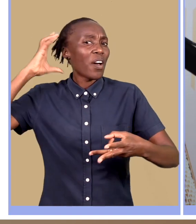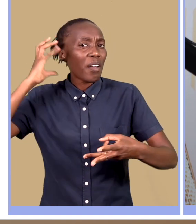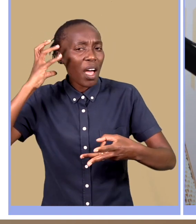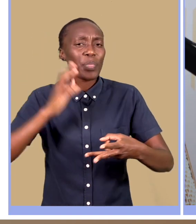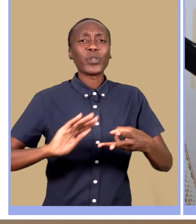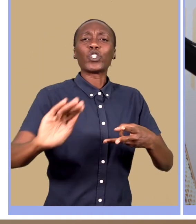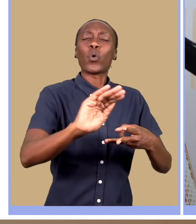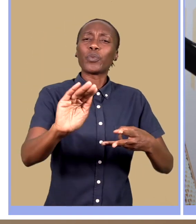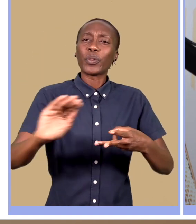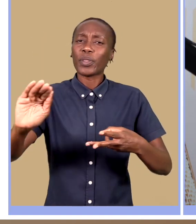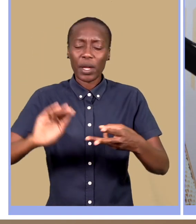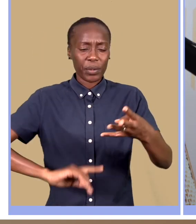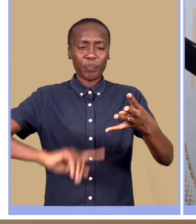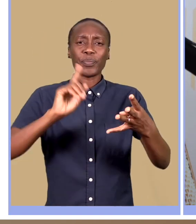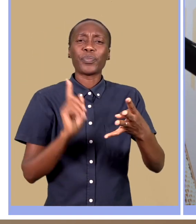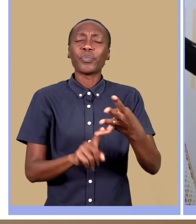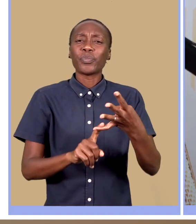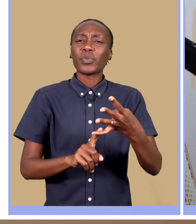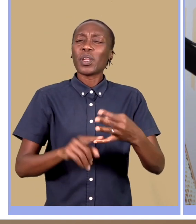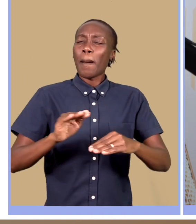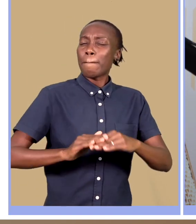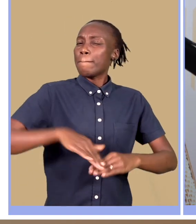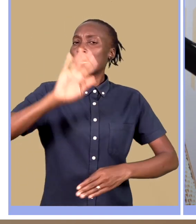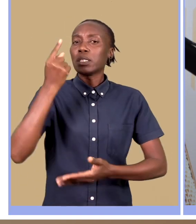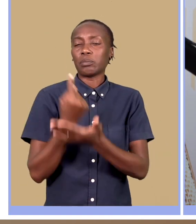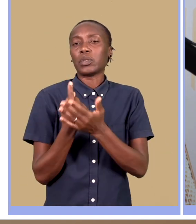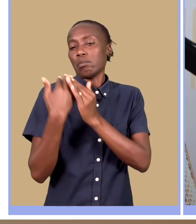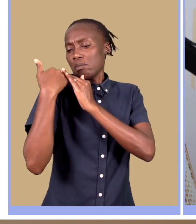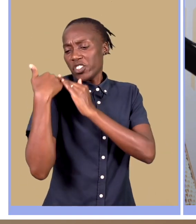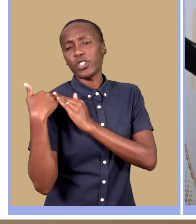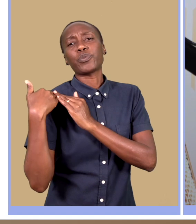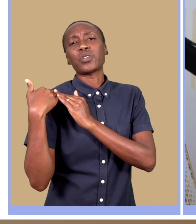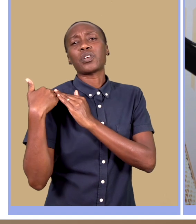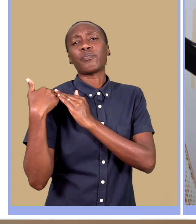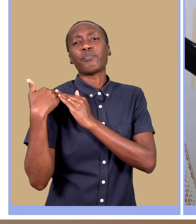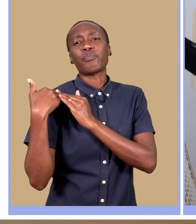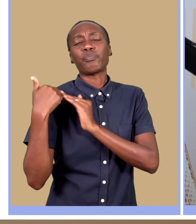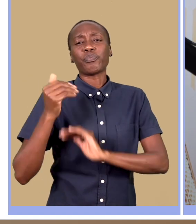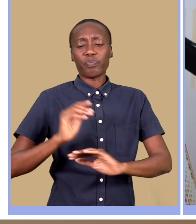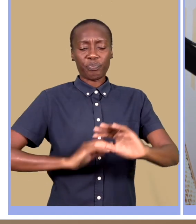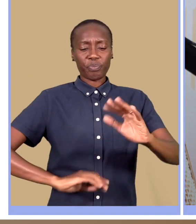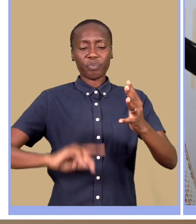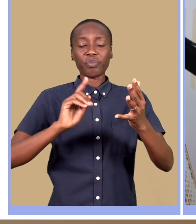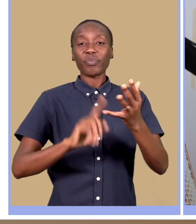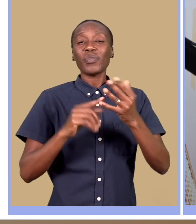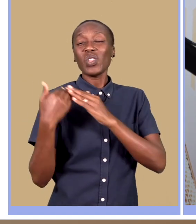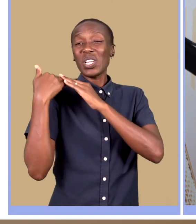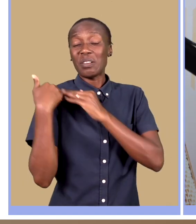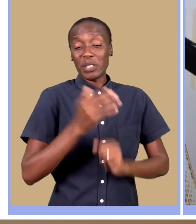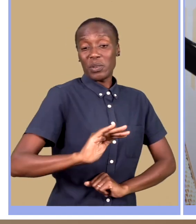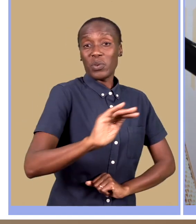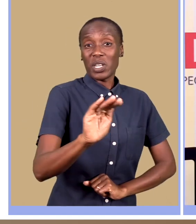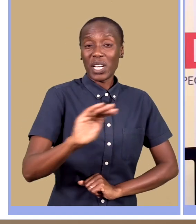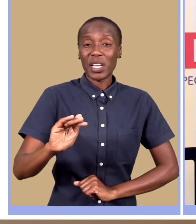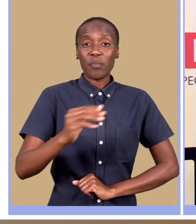emissoras radiofônicas comunitárias poderiam ter um grande papel. As autoridades